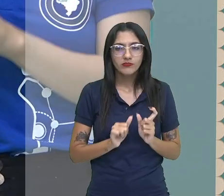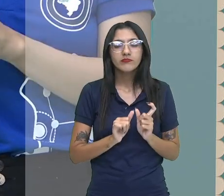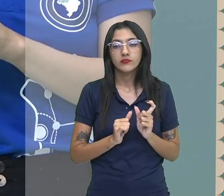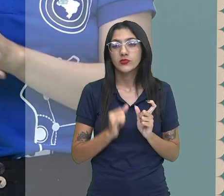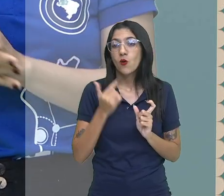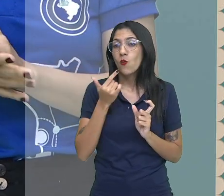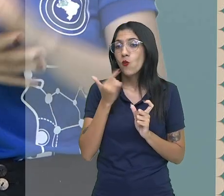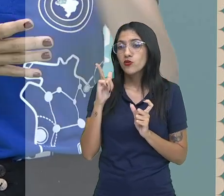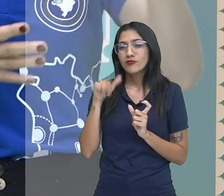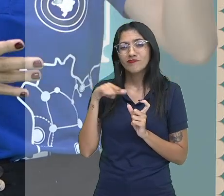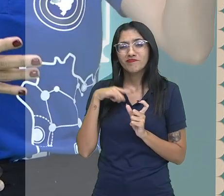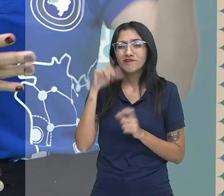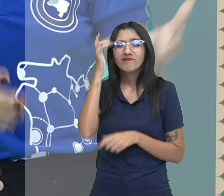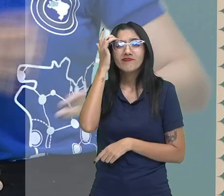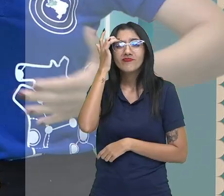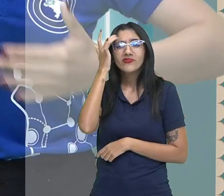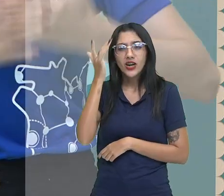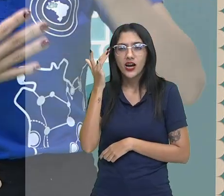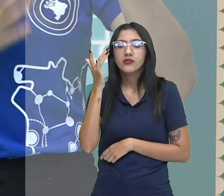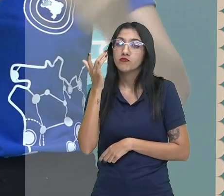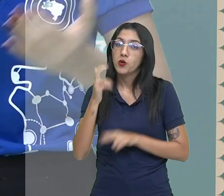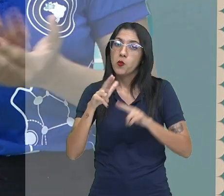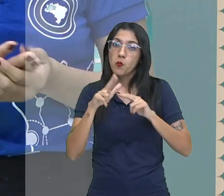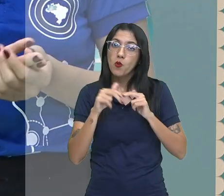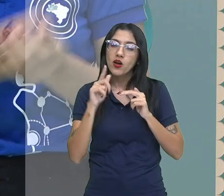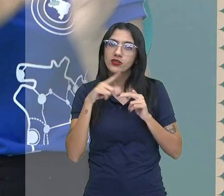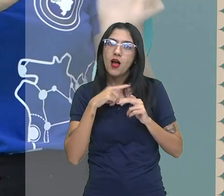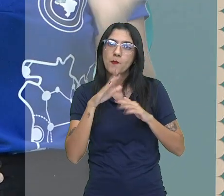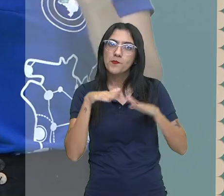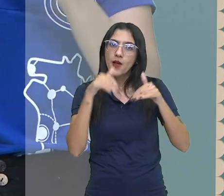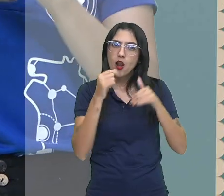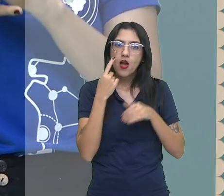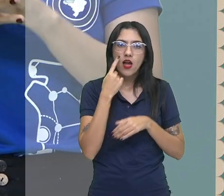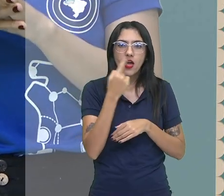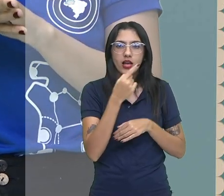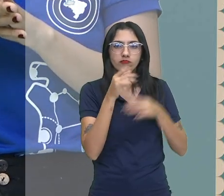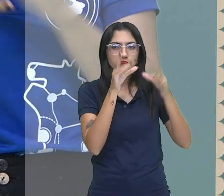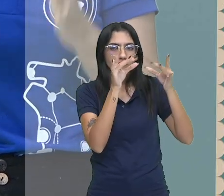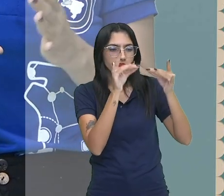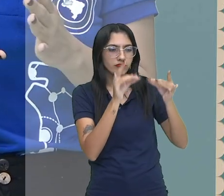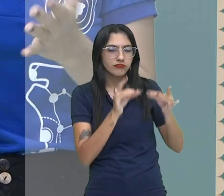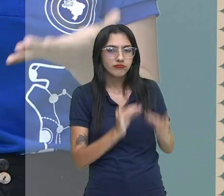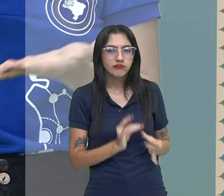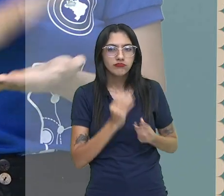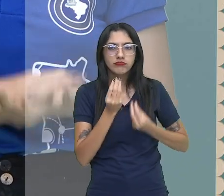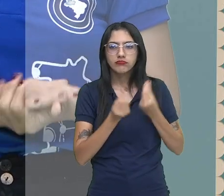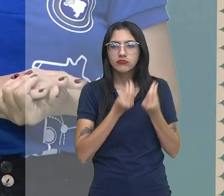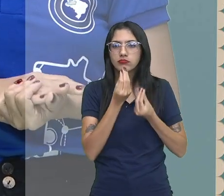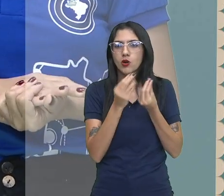outros são mais fáceis, então, por esse motivo, eu quis realmente detalhar como esses tempos